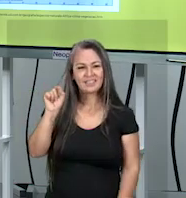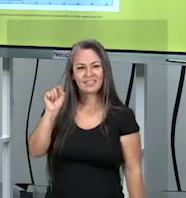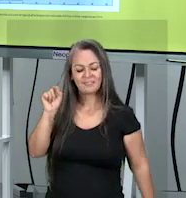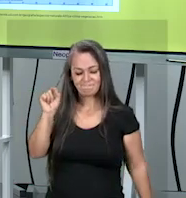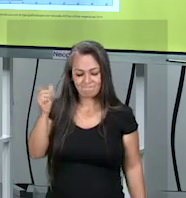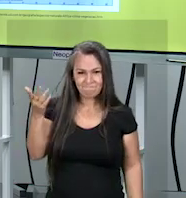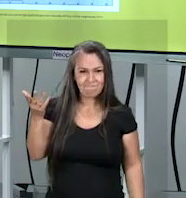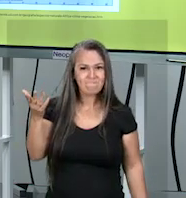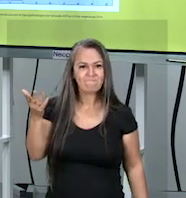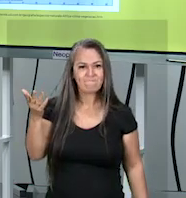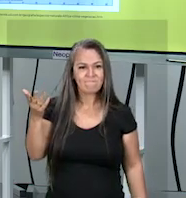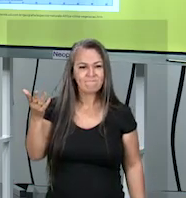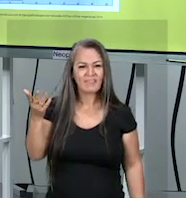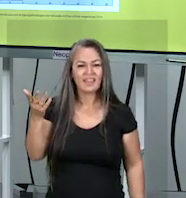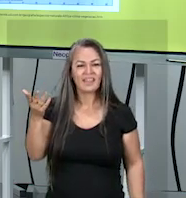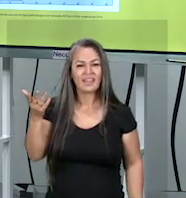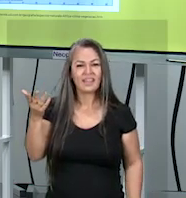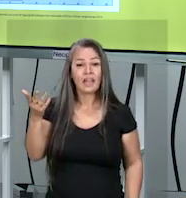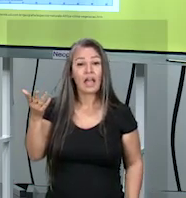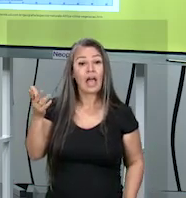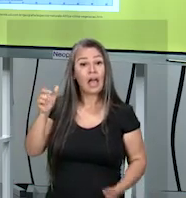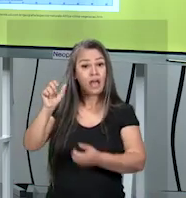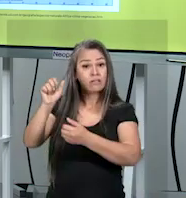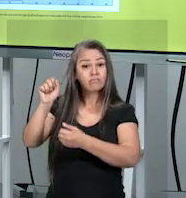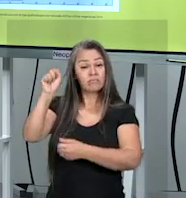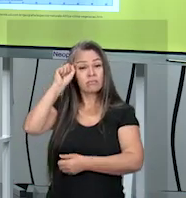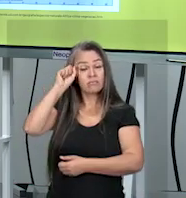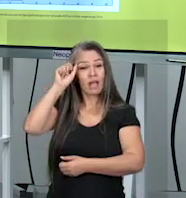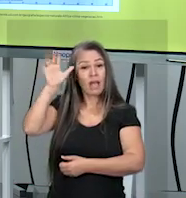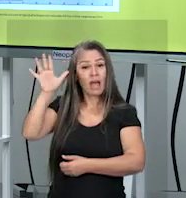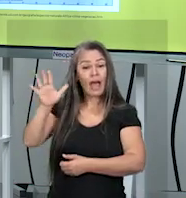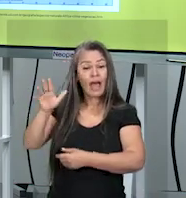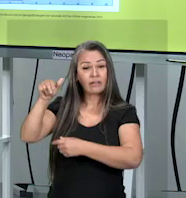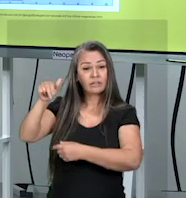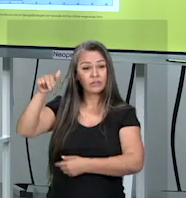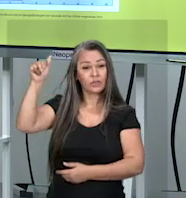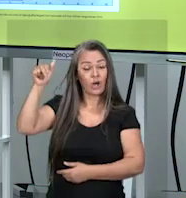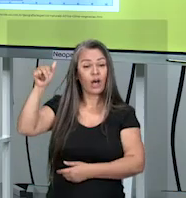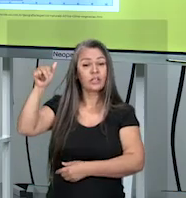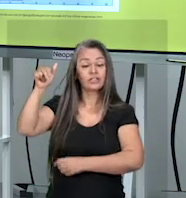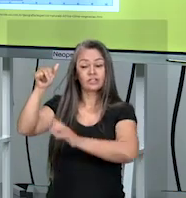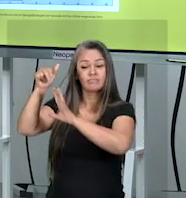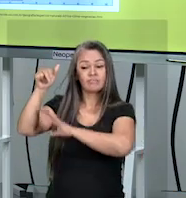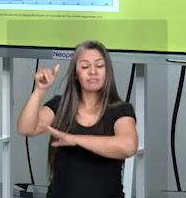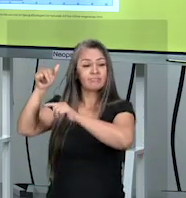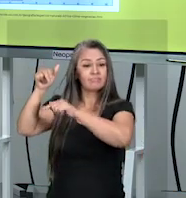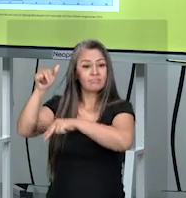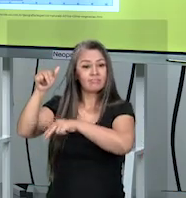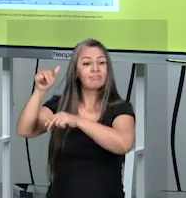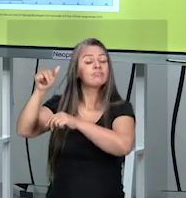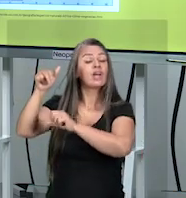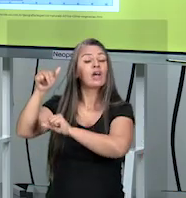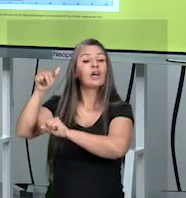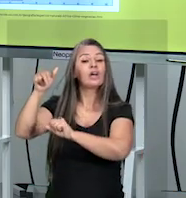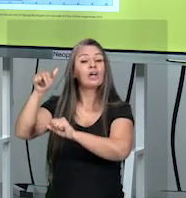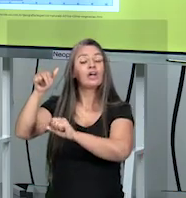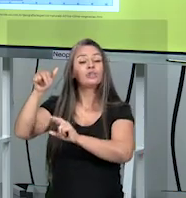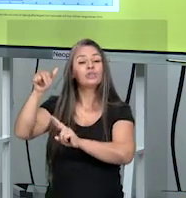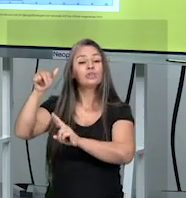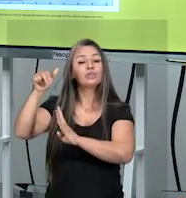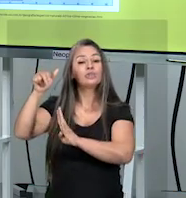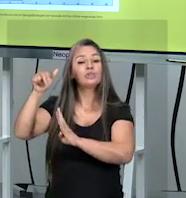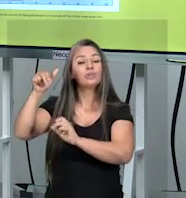meio entre a África do Norte e a África subsaariana, né? Então, o deserto do Saara aí tem uma importância muito